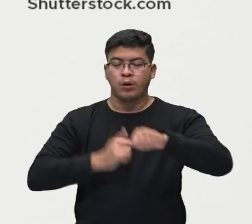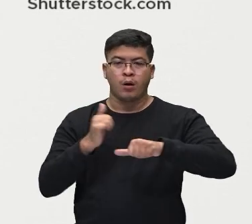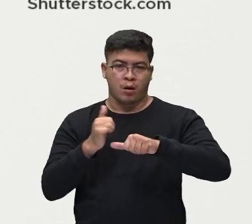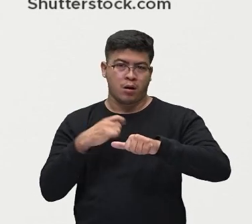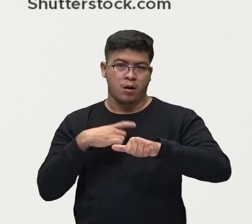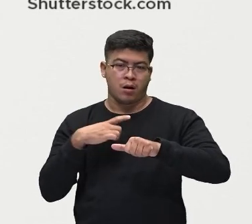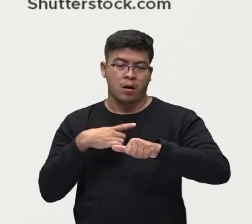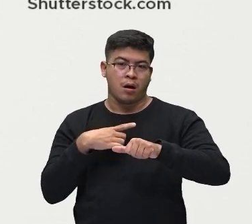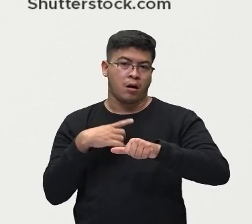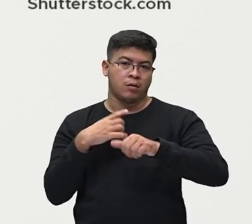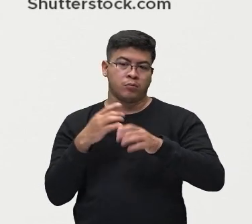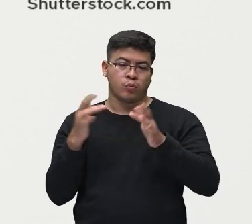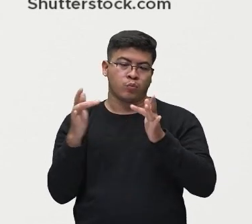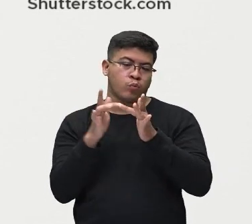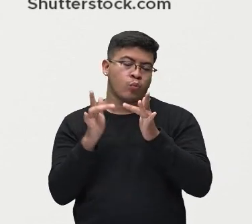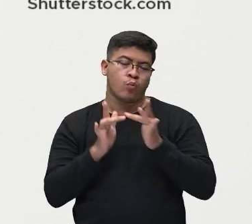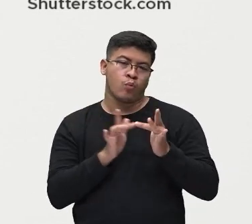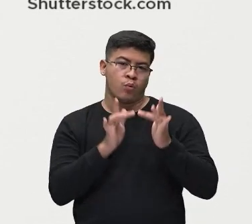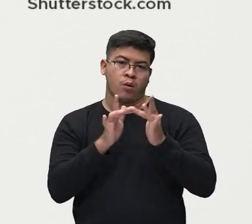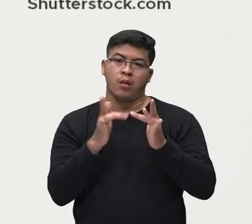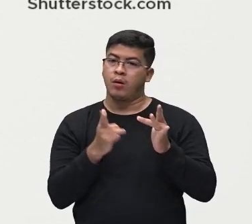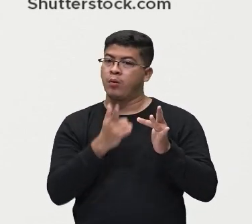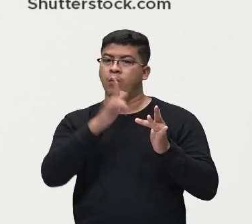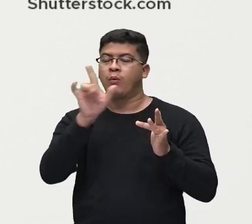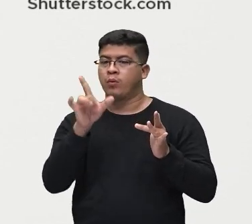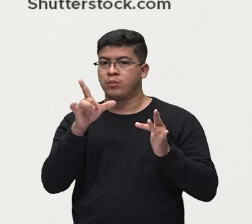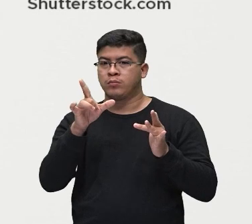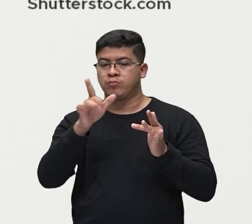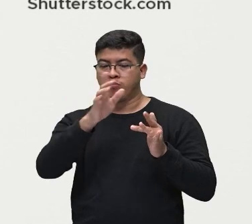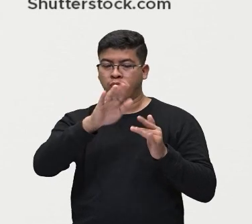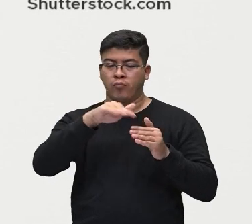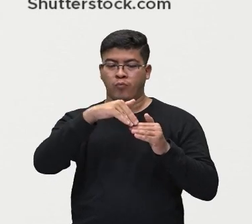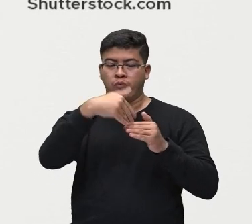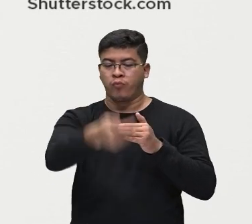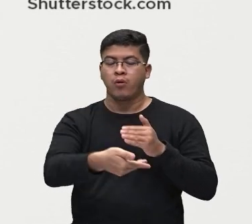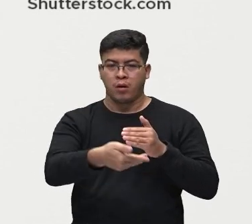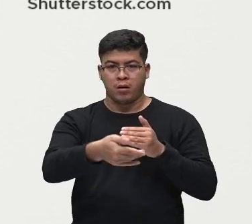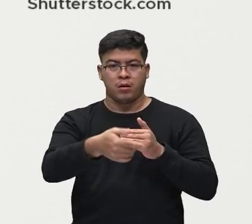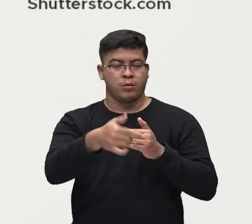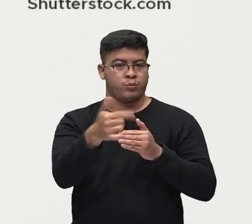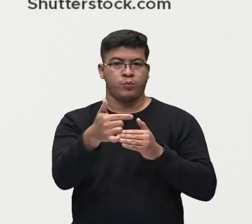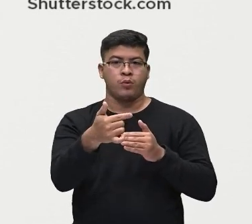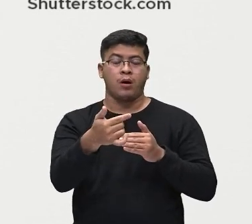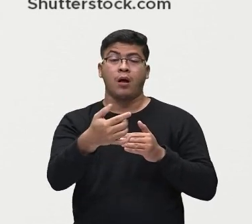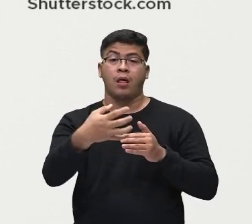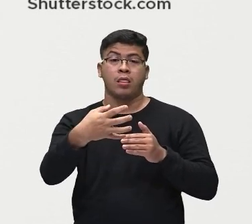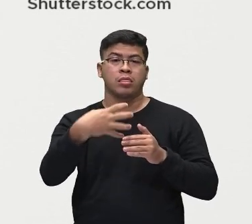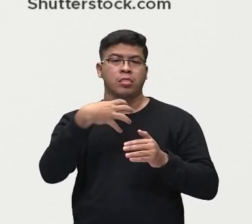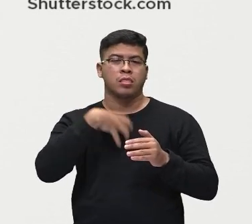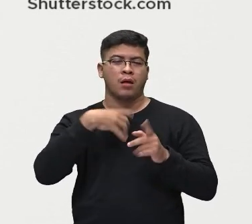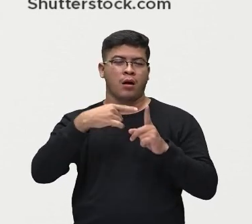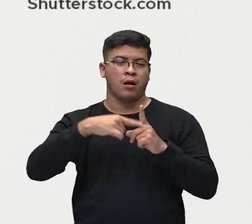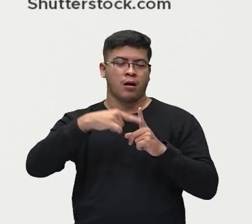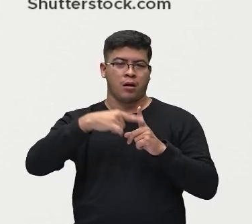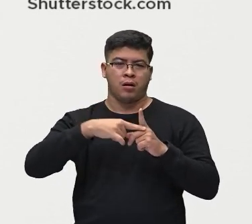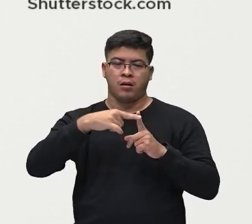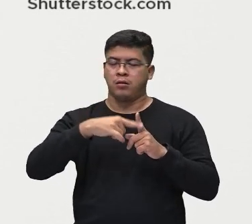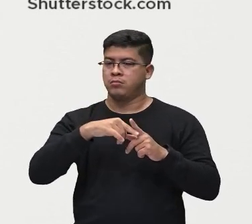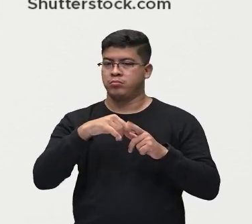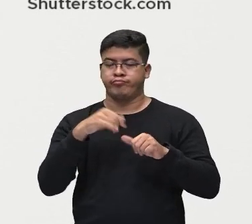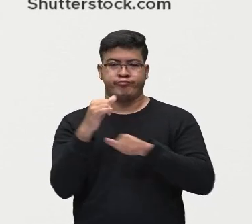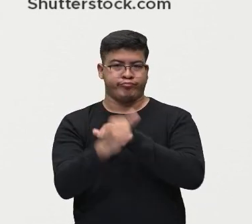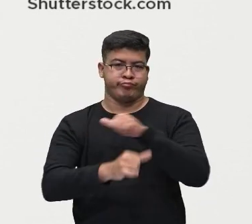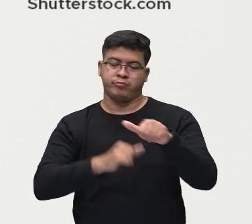temperatura, esse contato com o meio exterior, sendo aí essas paredes espelhadas